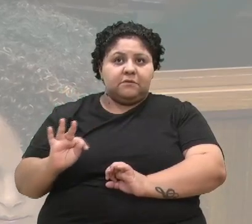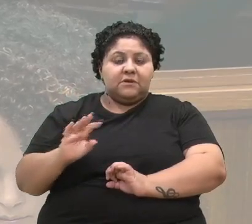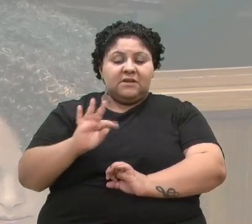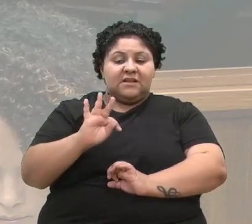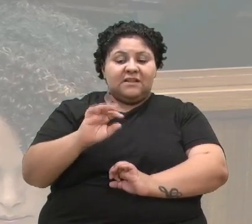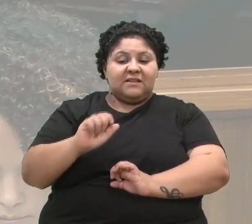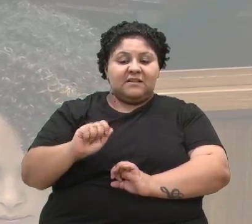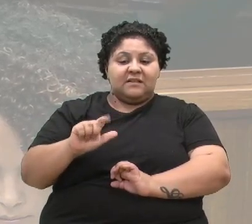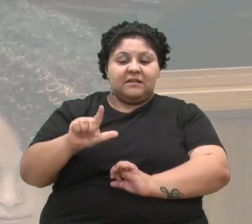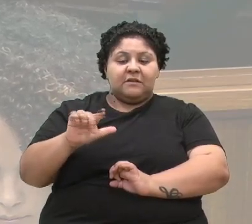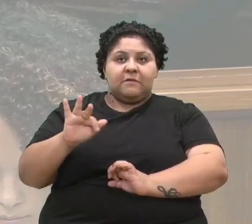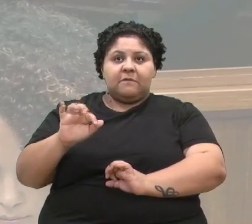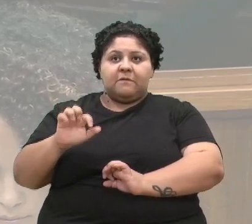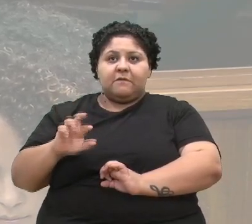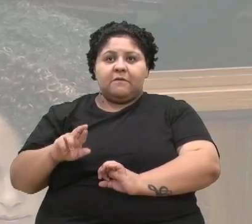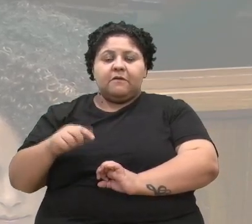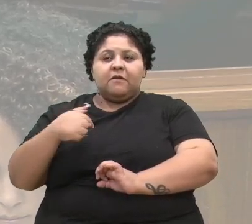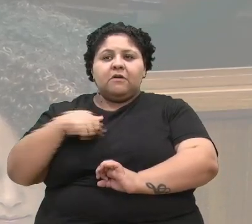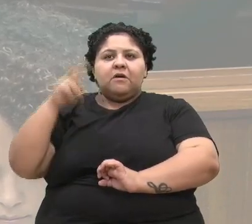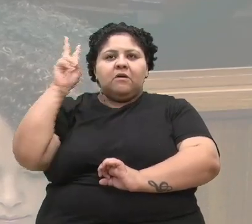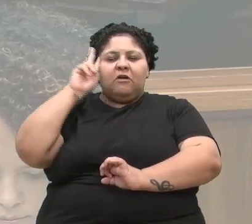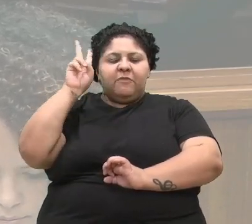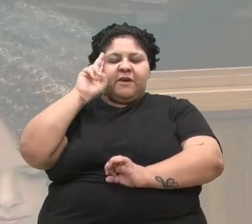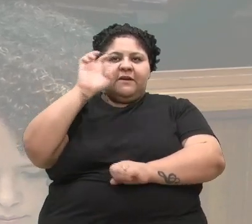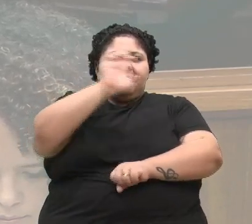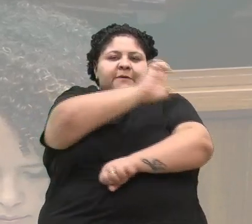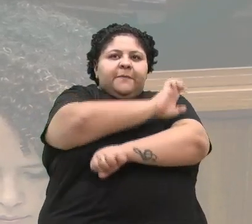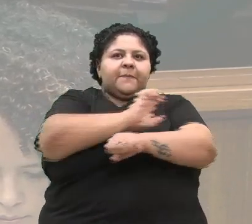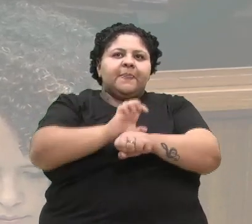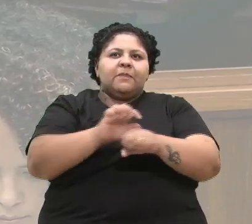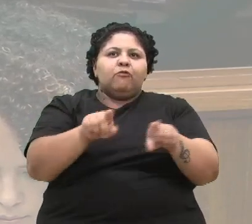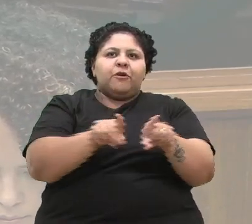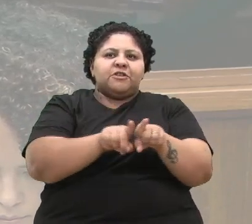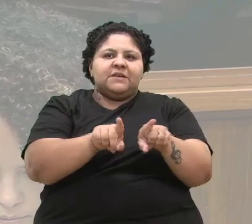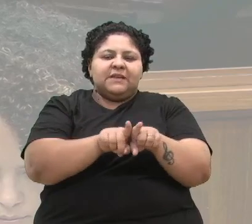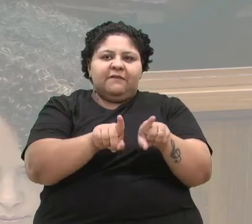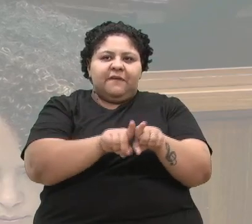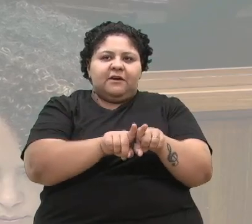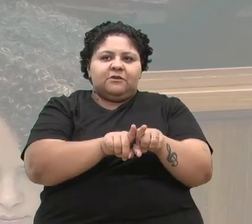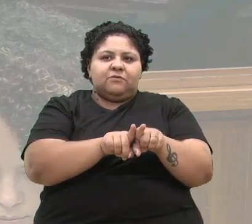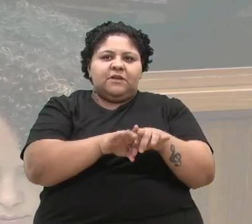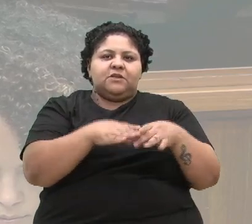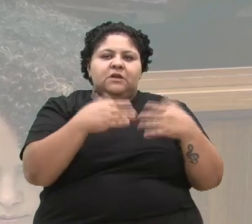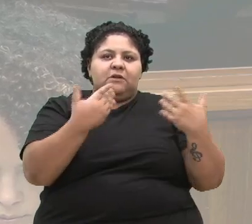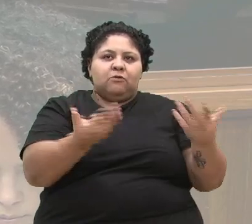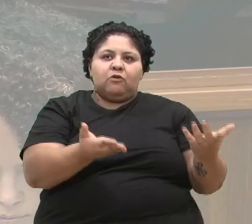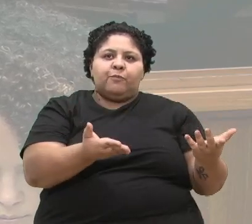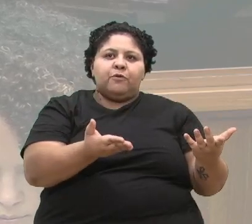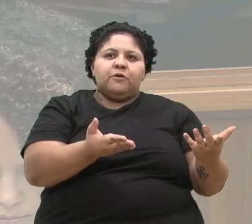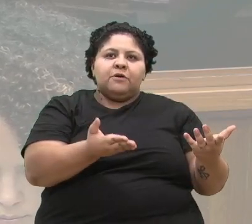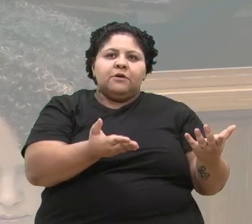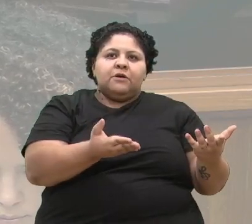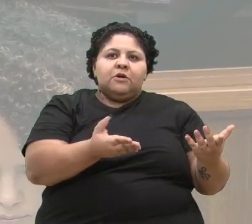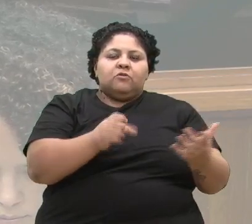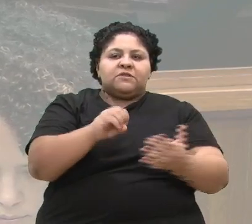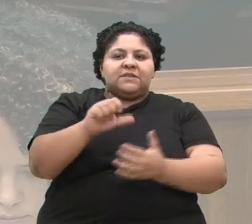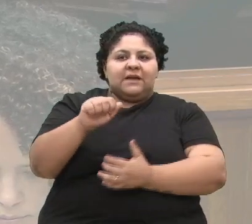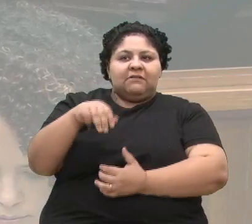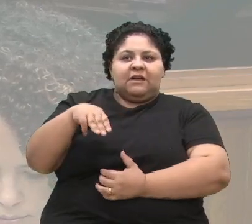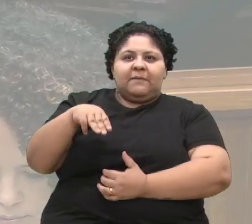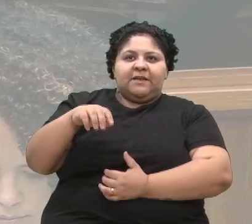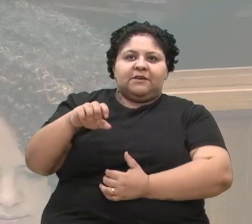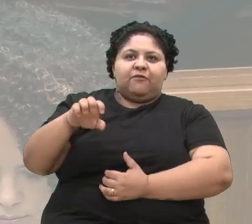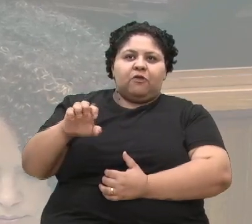Eu lembro a época que eu era estagiário, lá no governo Pepe Vargas, o Leonir ele foi diretor do SAMAI e